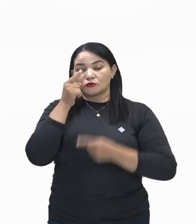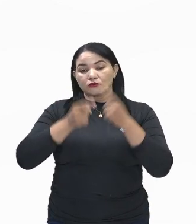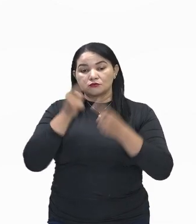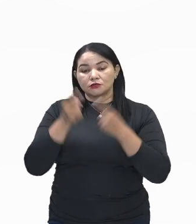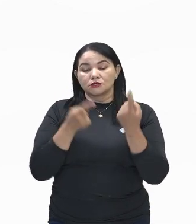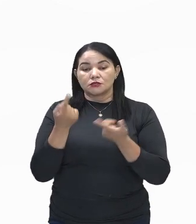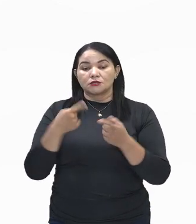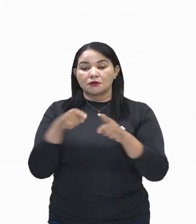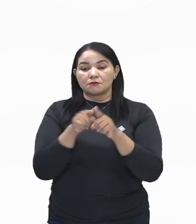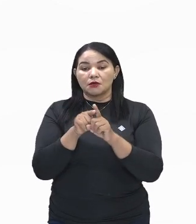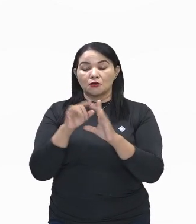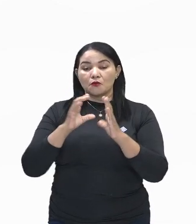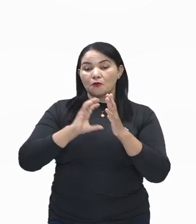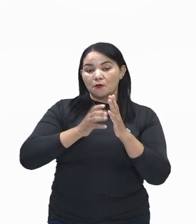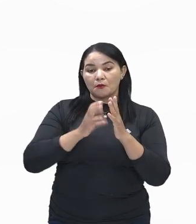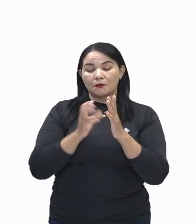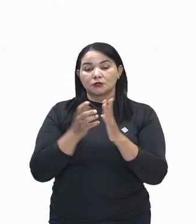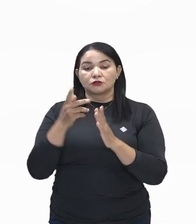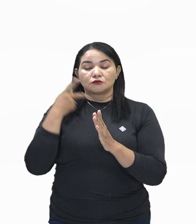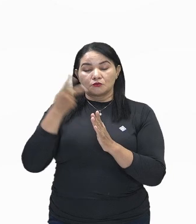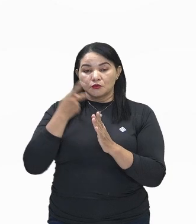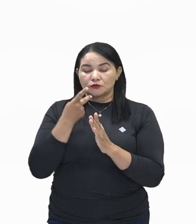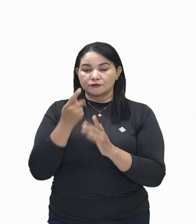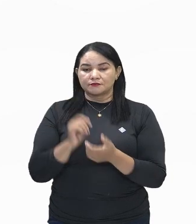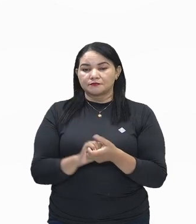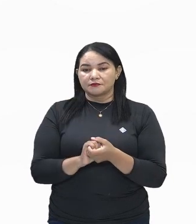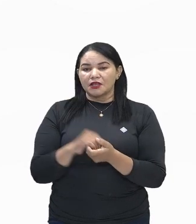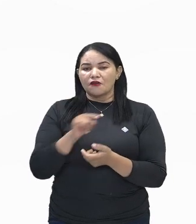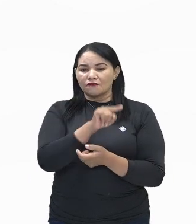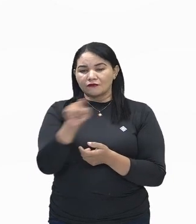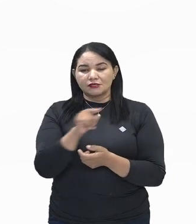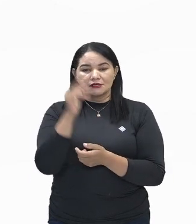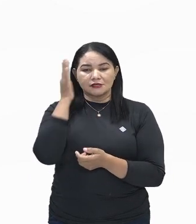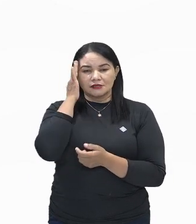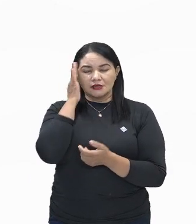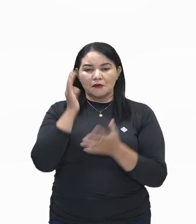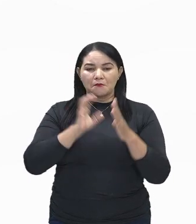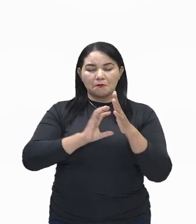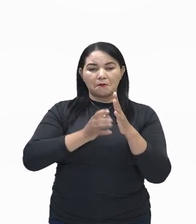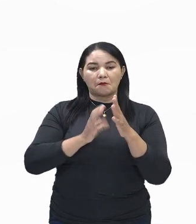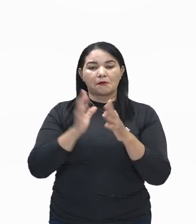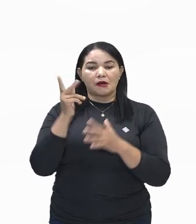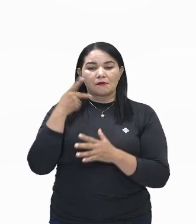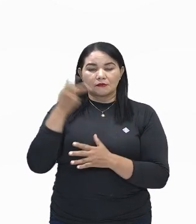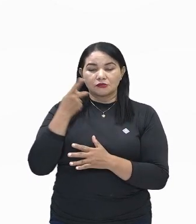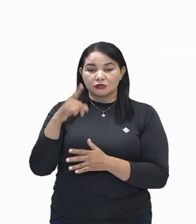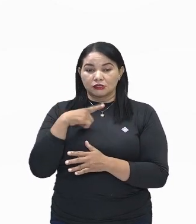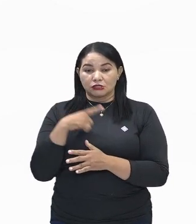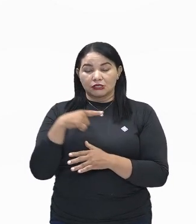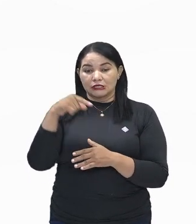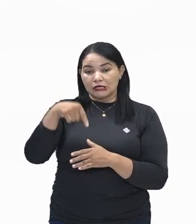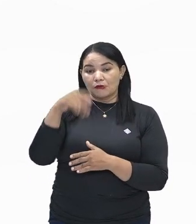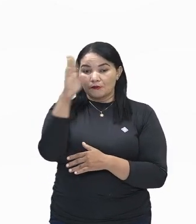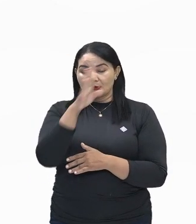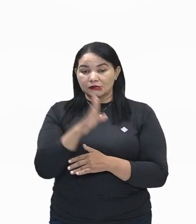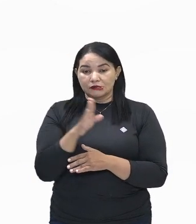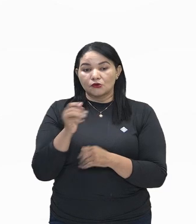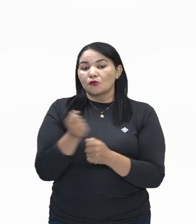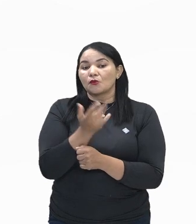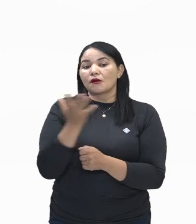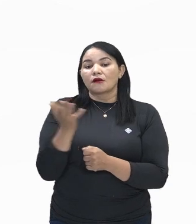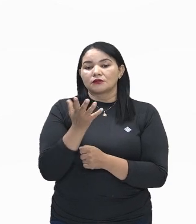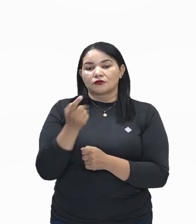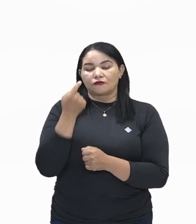partidos políticos. Vocês sabem quantos partidos políticos nós temos no Brasil hoje? Vou mostrar para vocês aqui uma